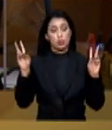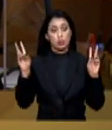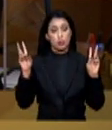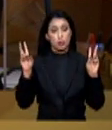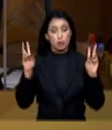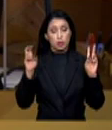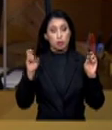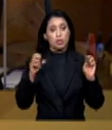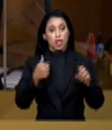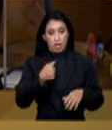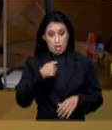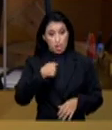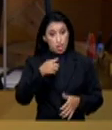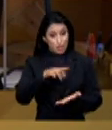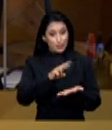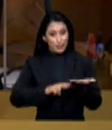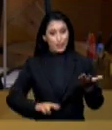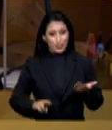a